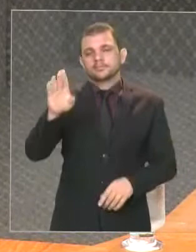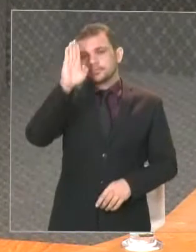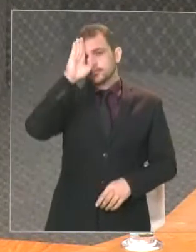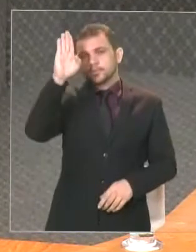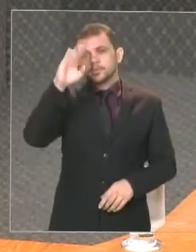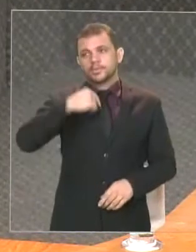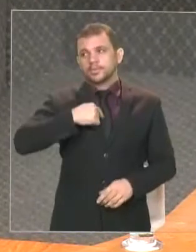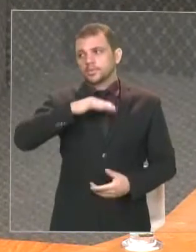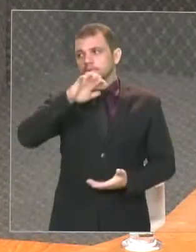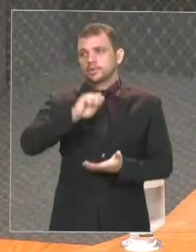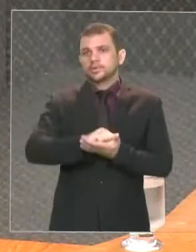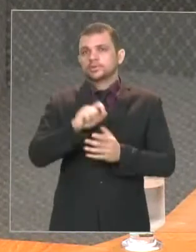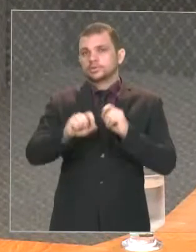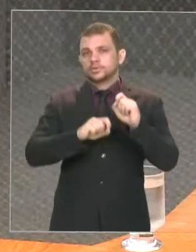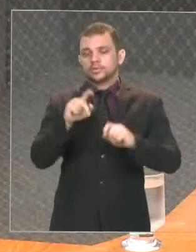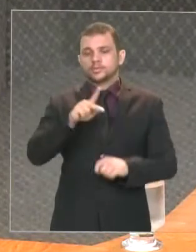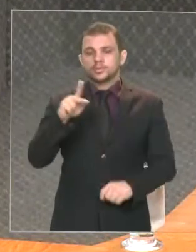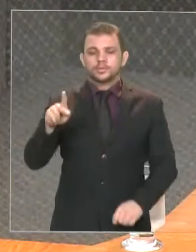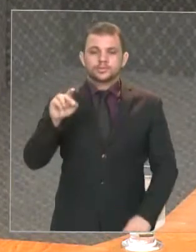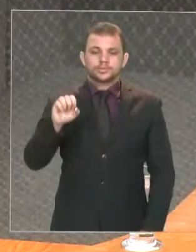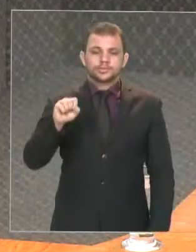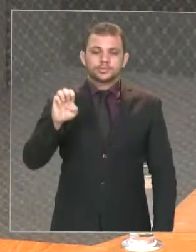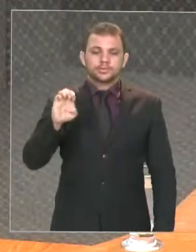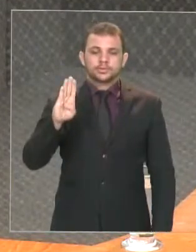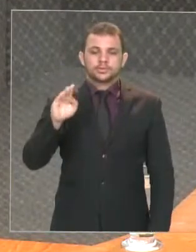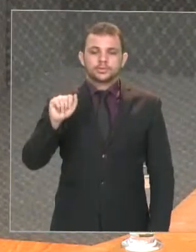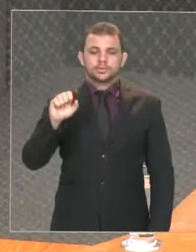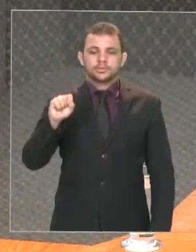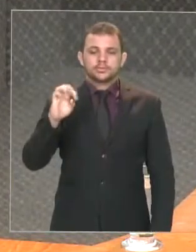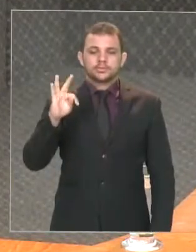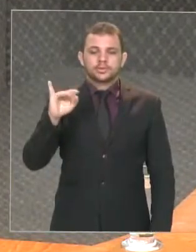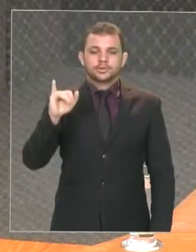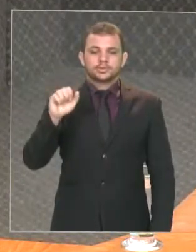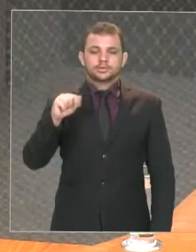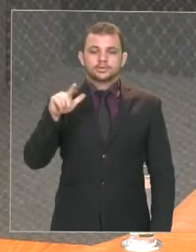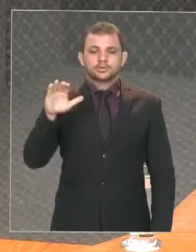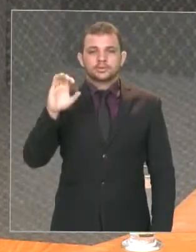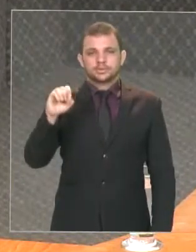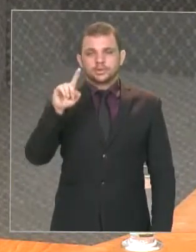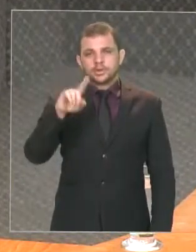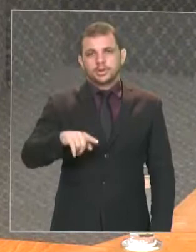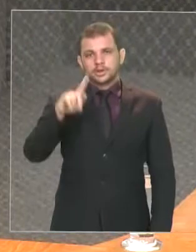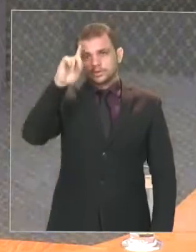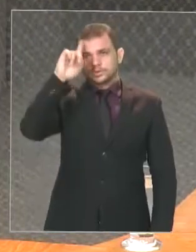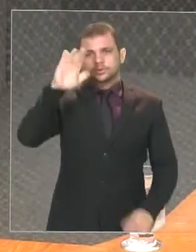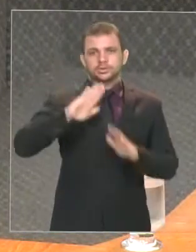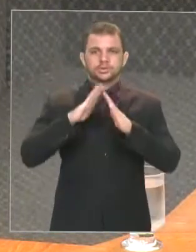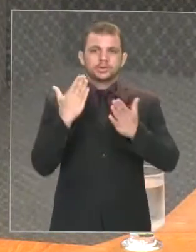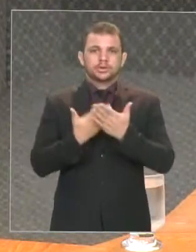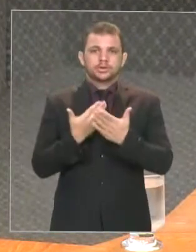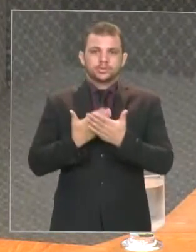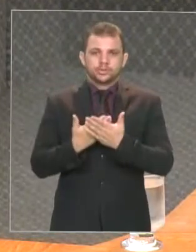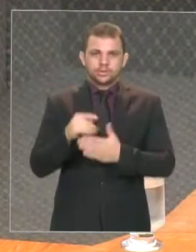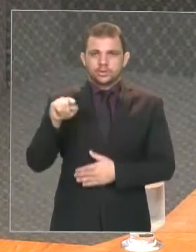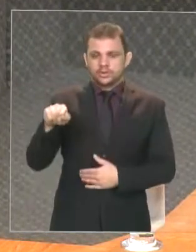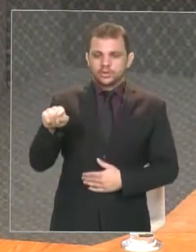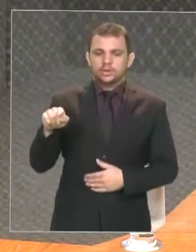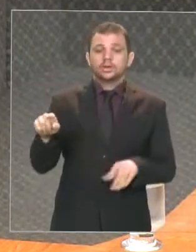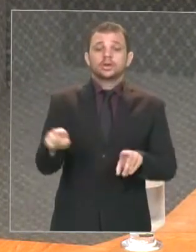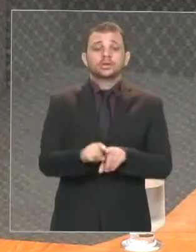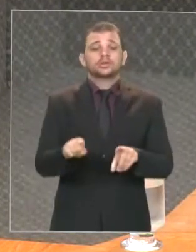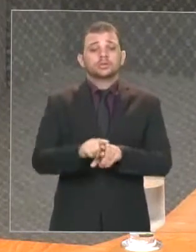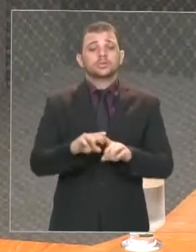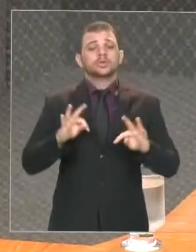fazer referência ao professor Sebastião, que é o gestor da Escola Sertão Maranhense, mas toda a comunidade do município de Carolina, que